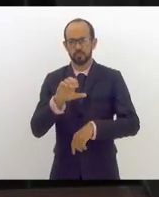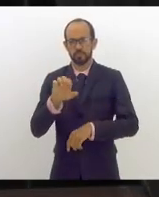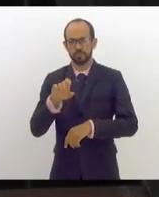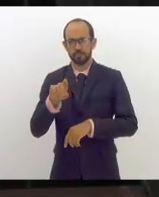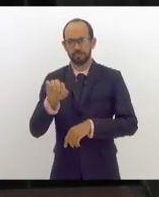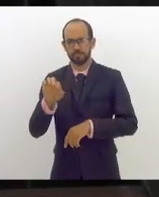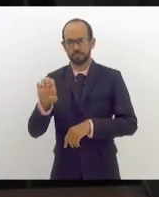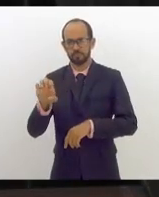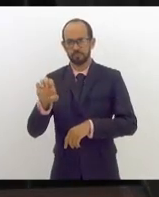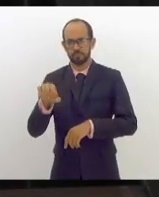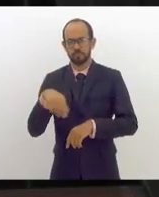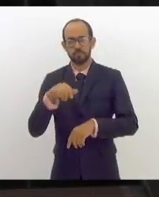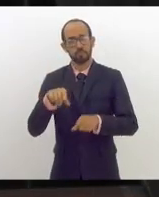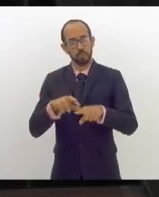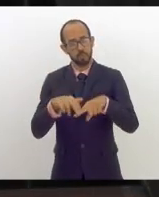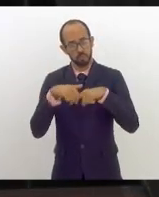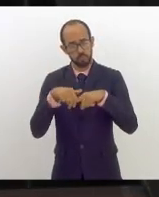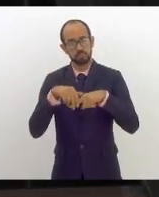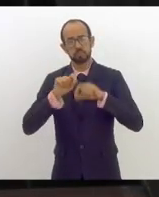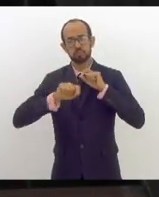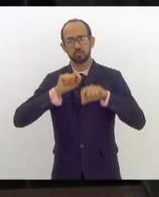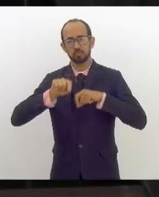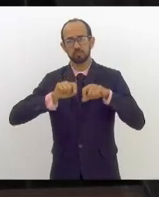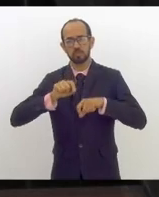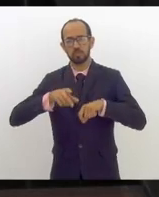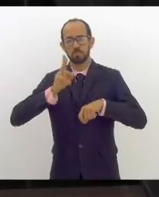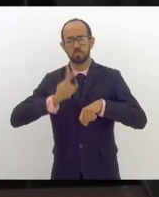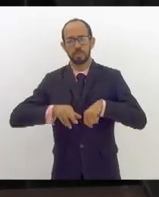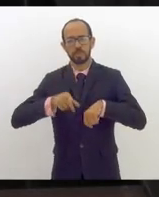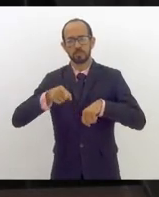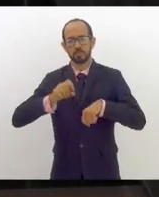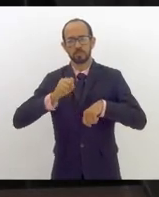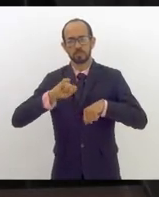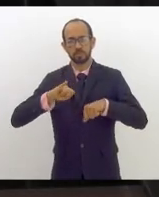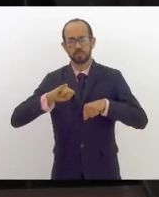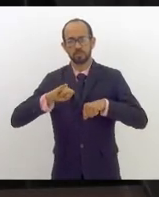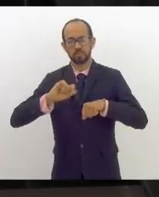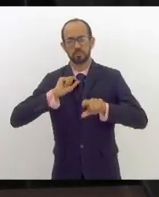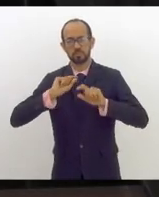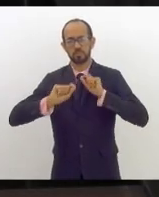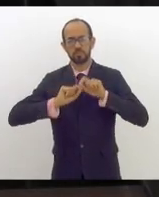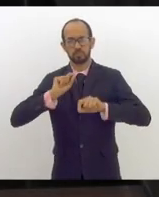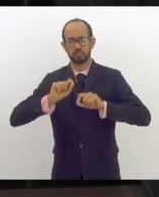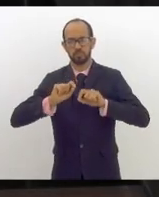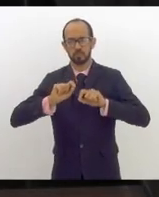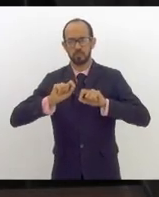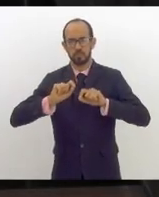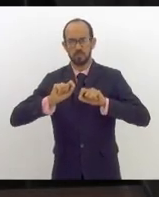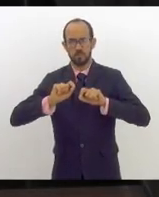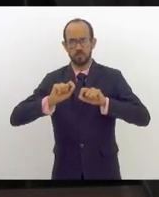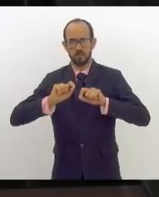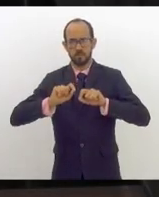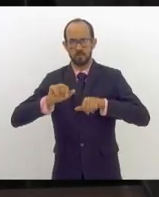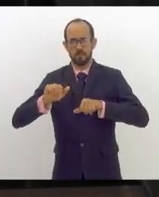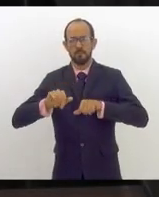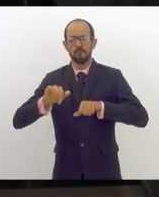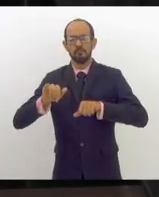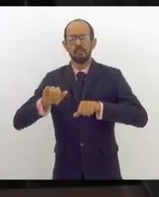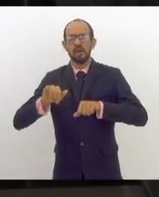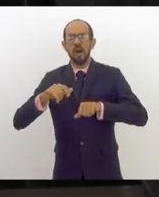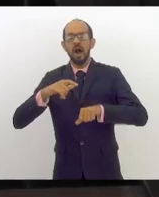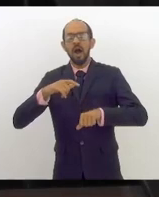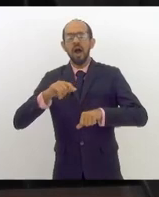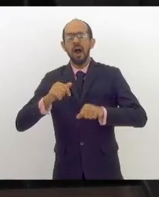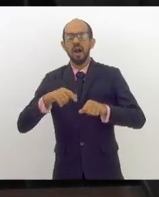portanto é nós ainda que seja uma uma manobra não é a palavra certa